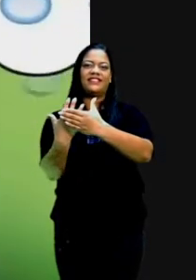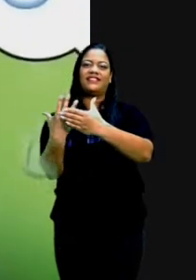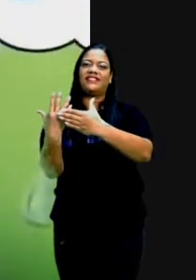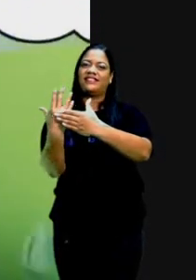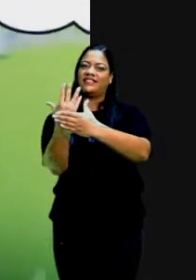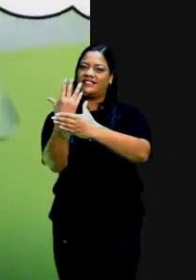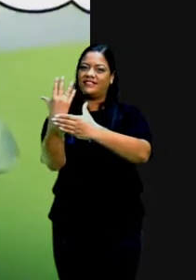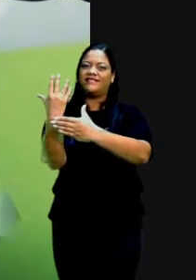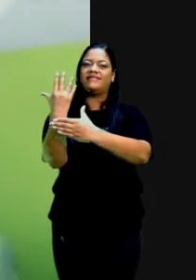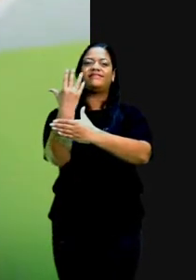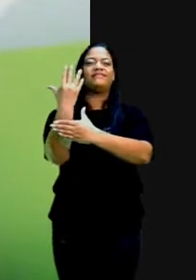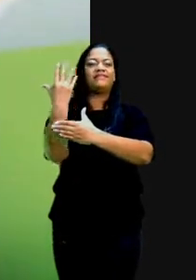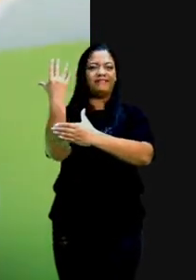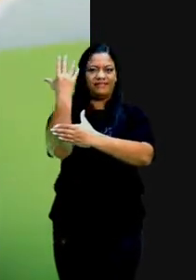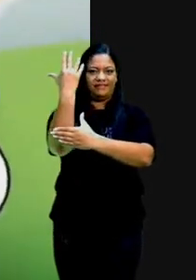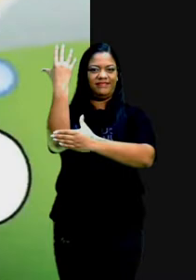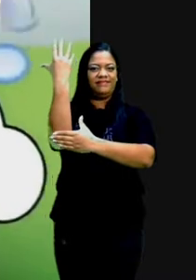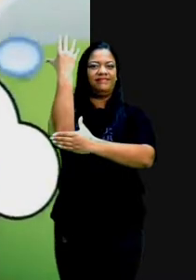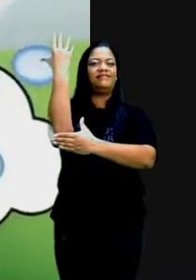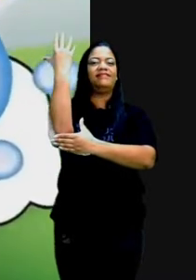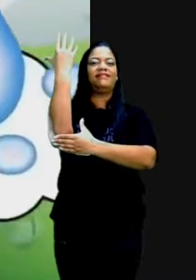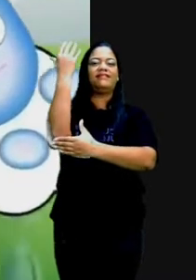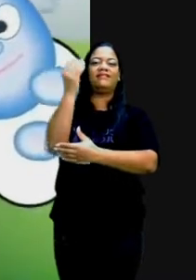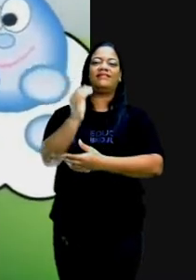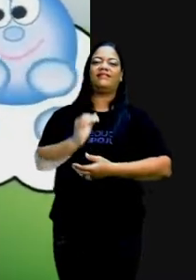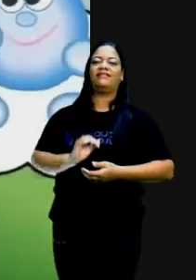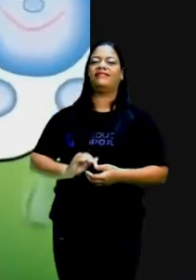plim plim na